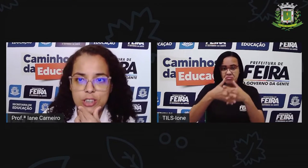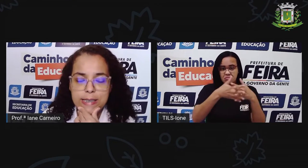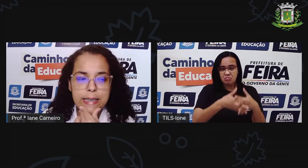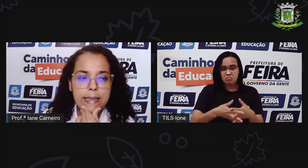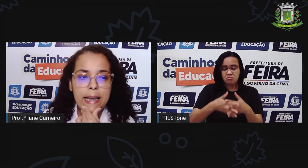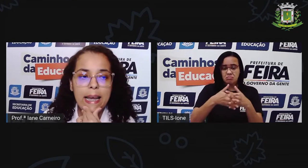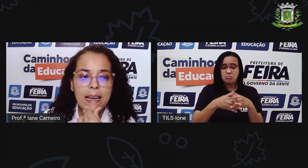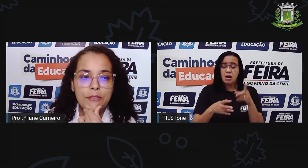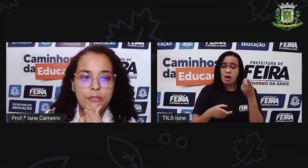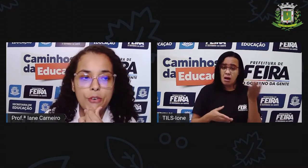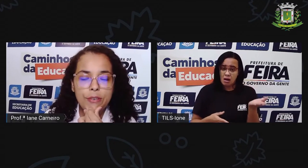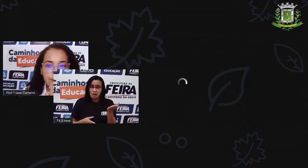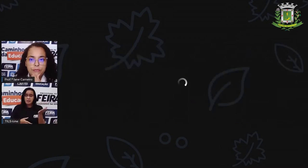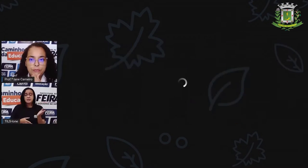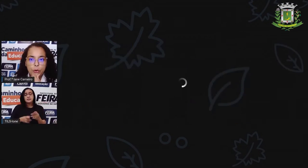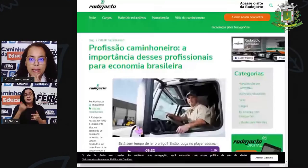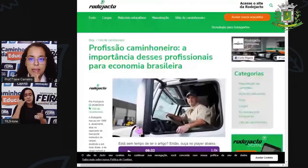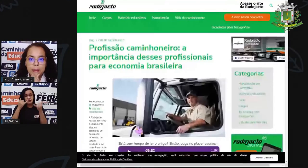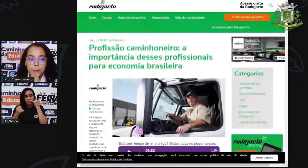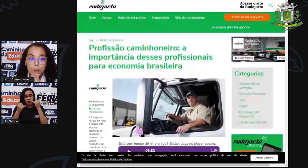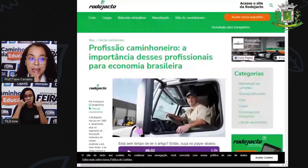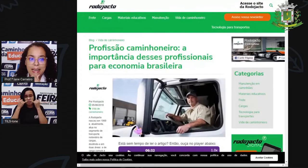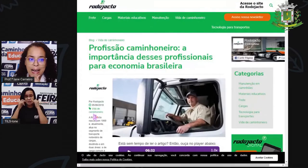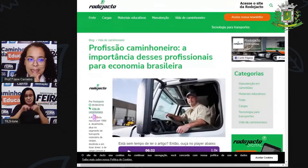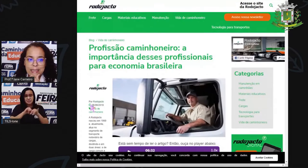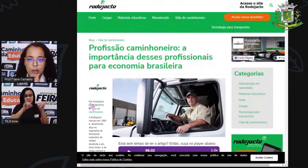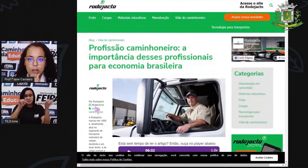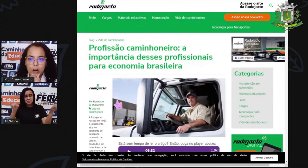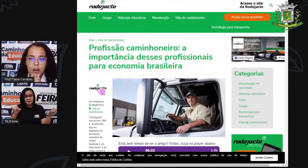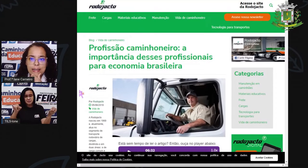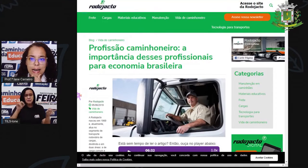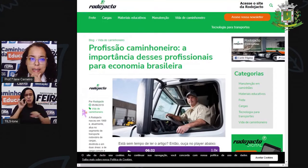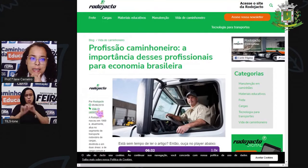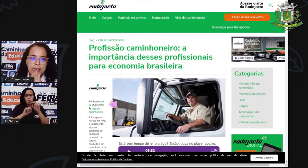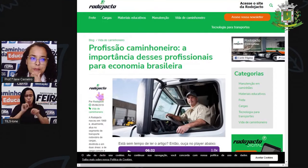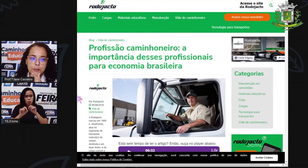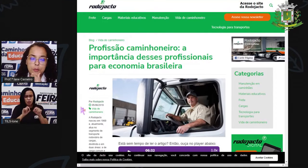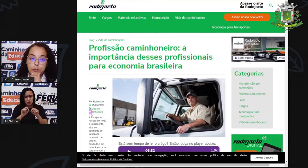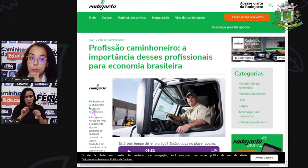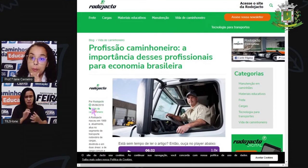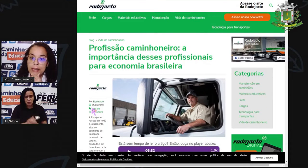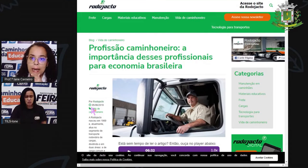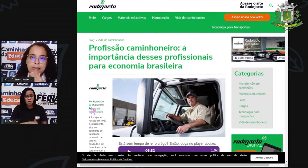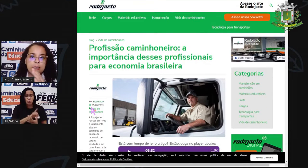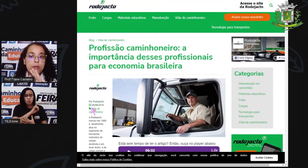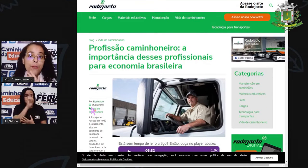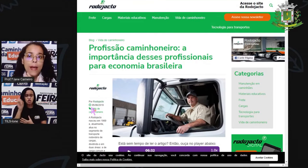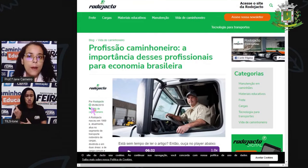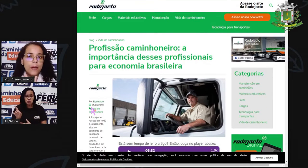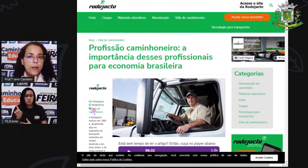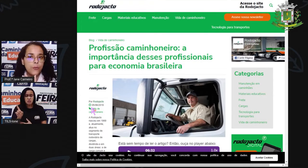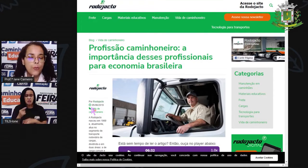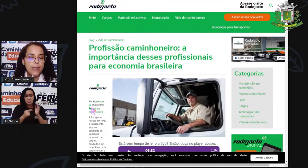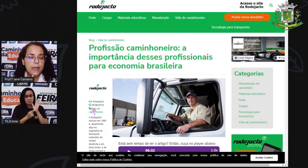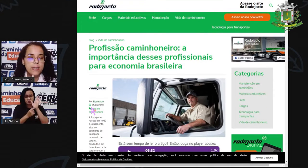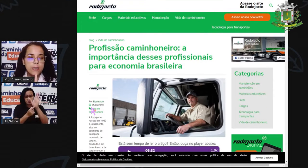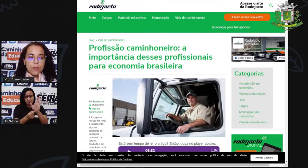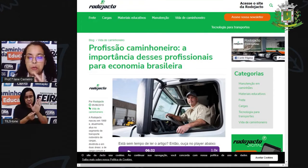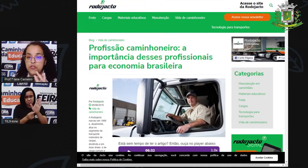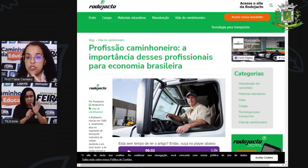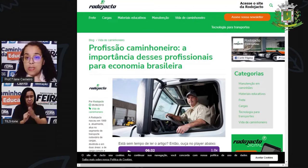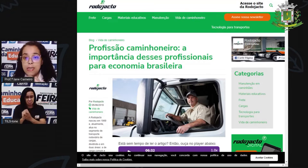Essa notícia, né? Ela foi publicada, olha a data em que ela foi publicada. Então não é uma